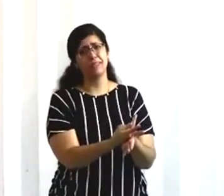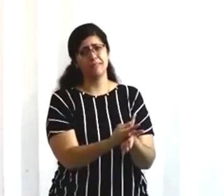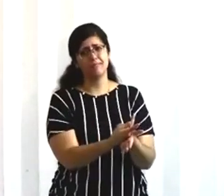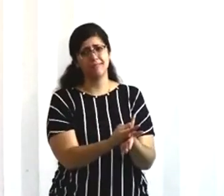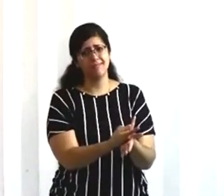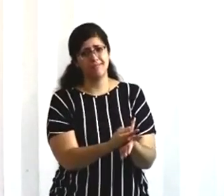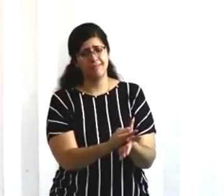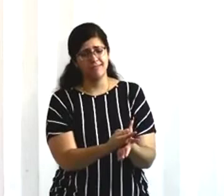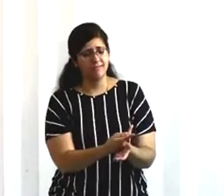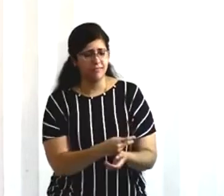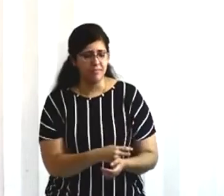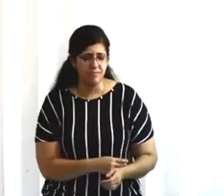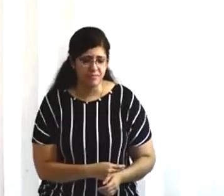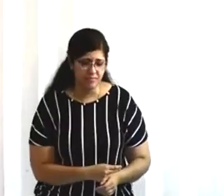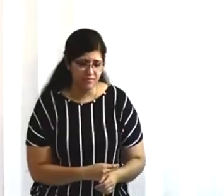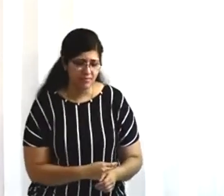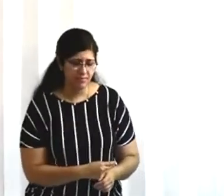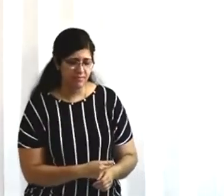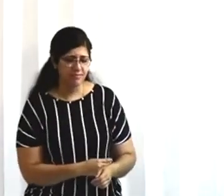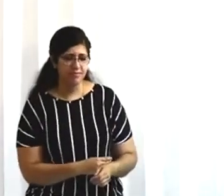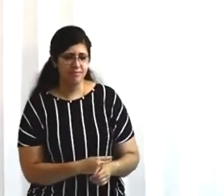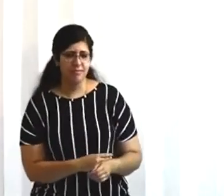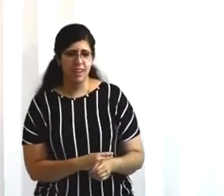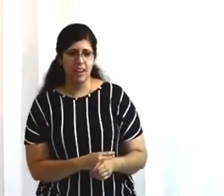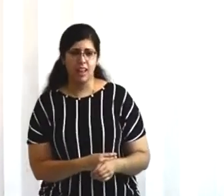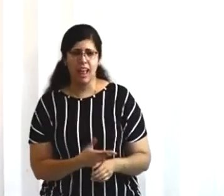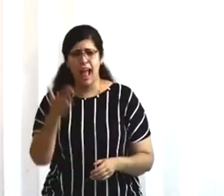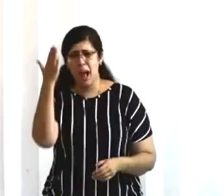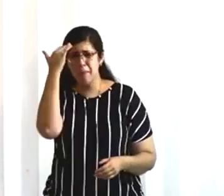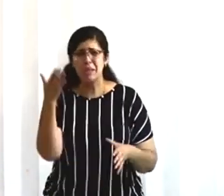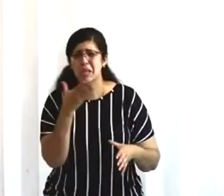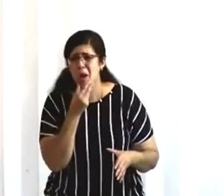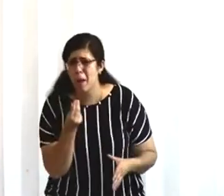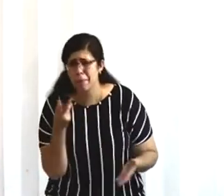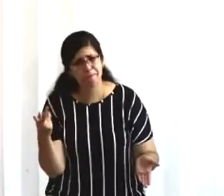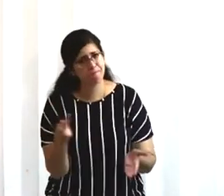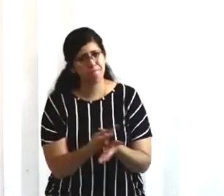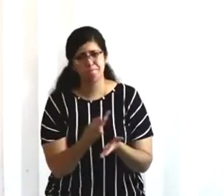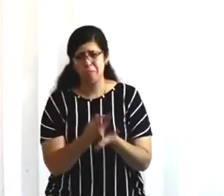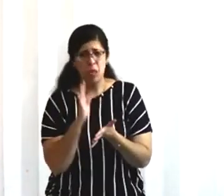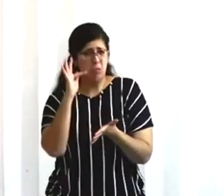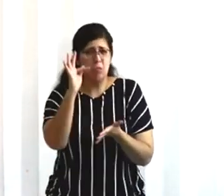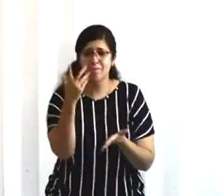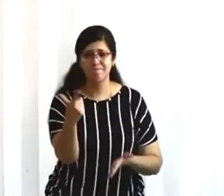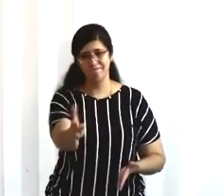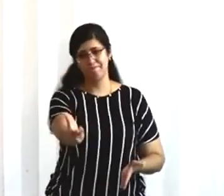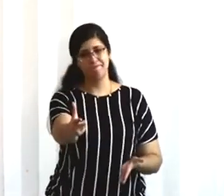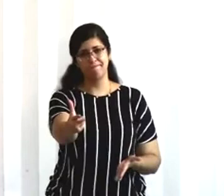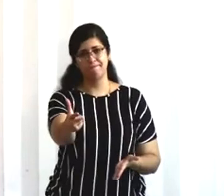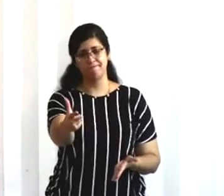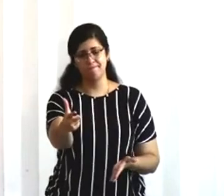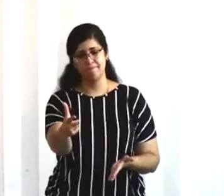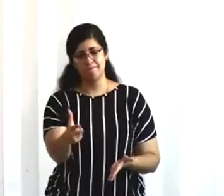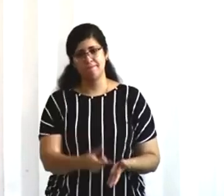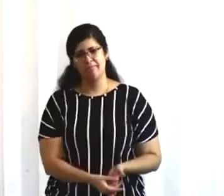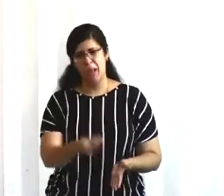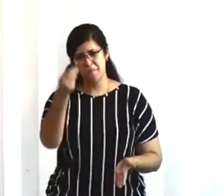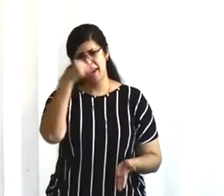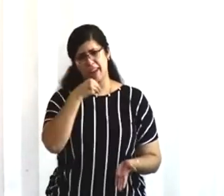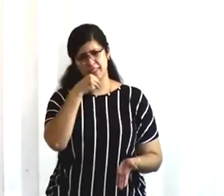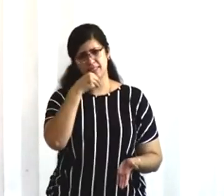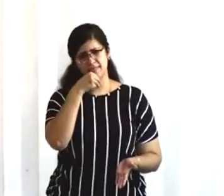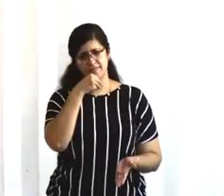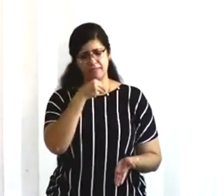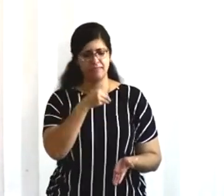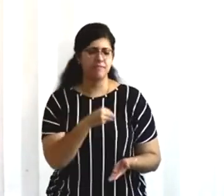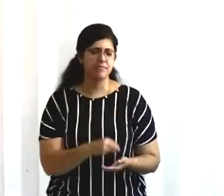humana não leva para muito longe, mas a sabedoria divina traz de fato aquilo que